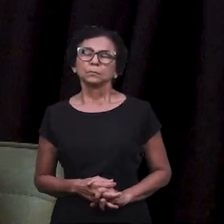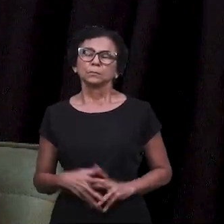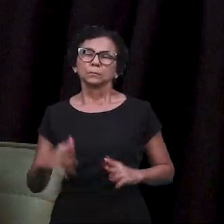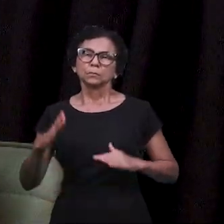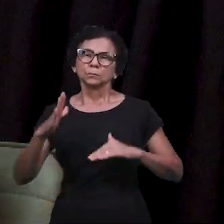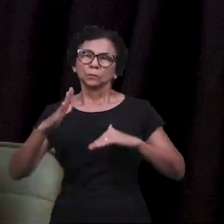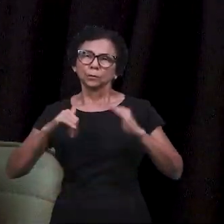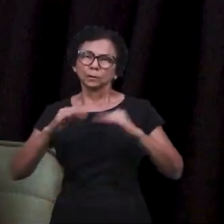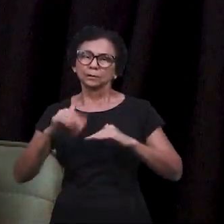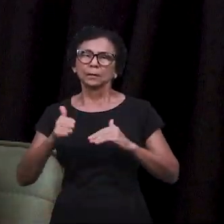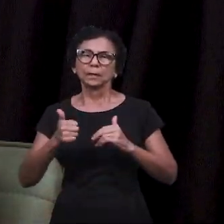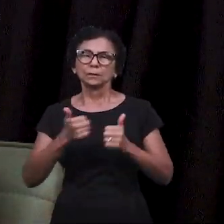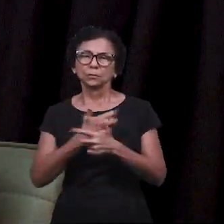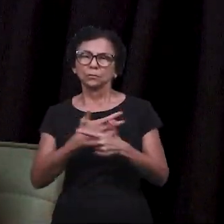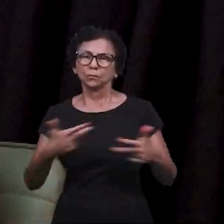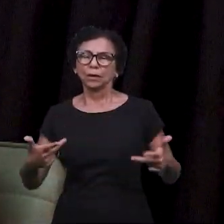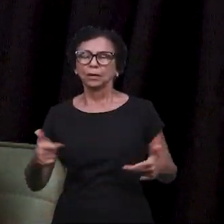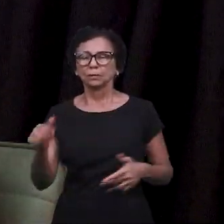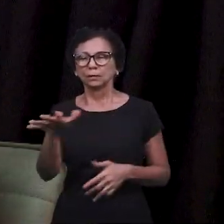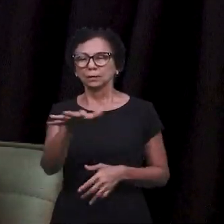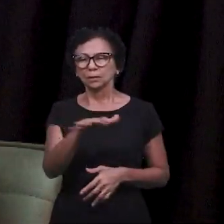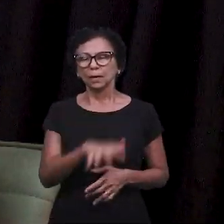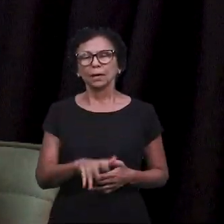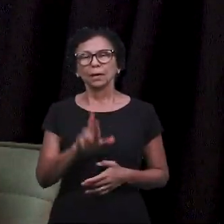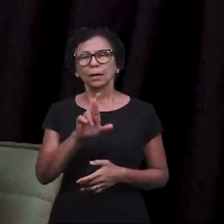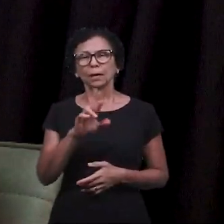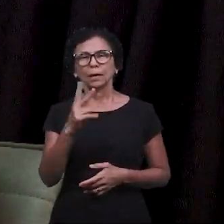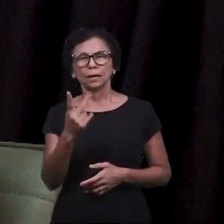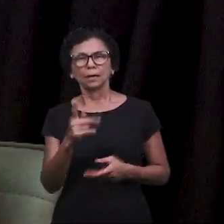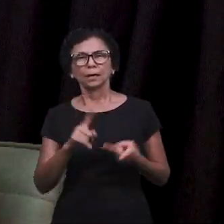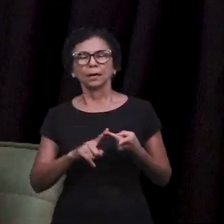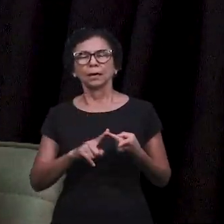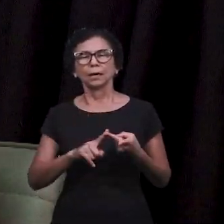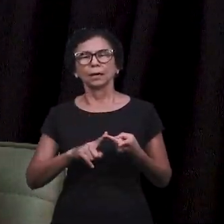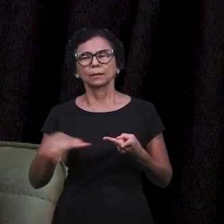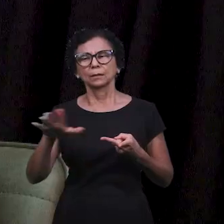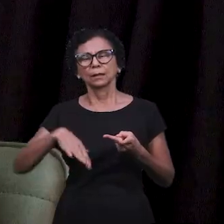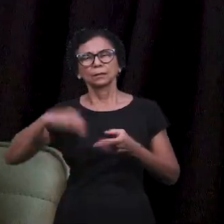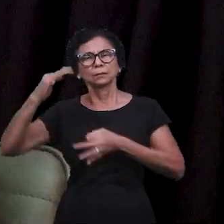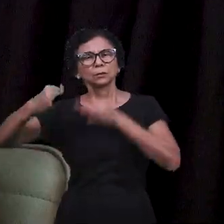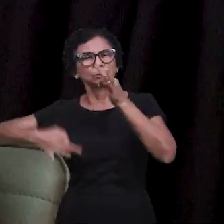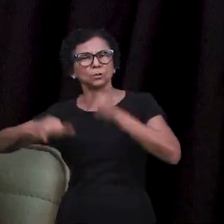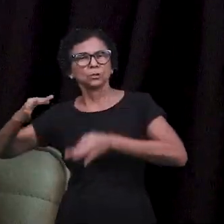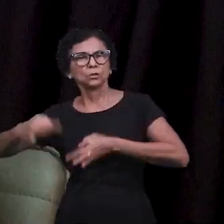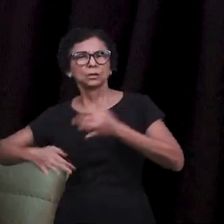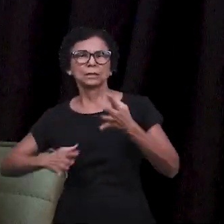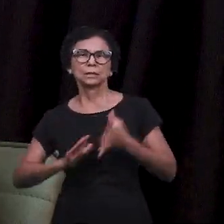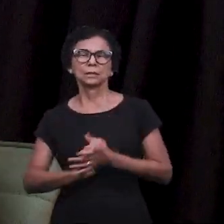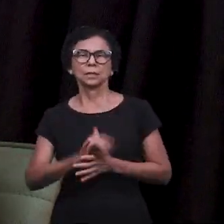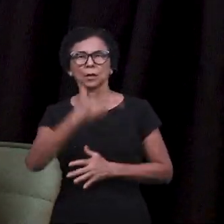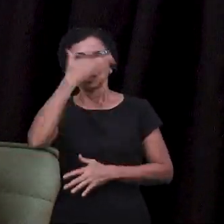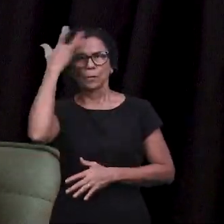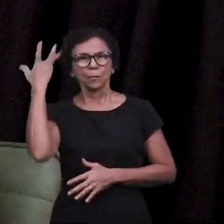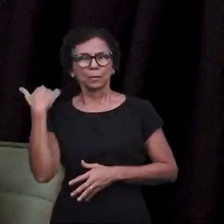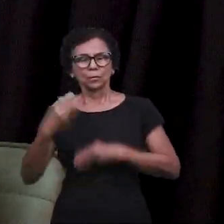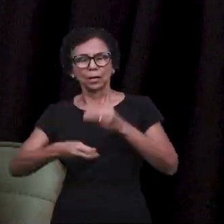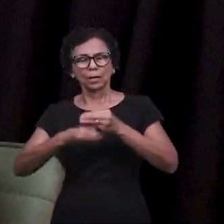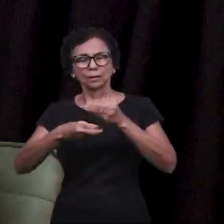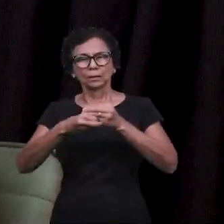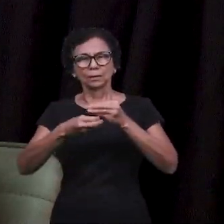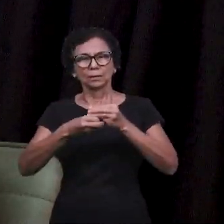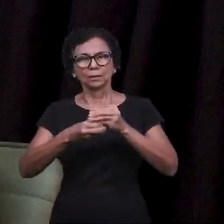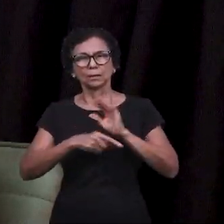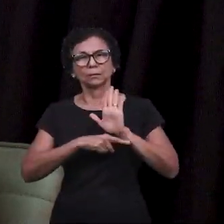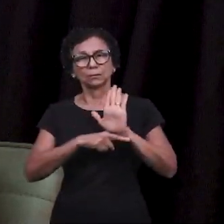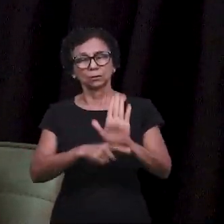diversas áreas, na área de compliance, no RH, no jurídico. Traga pessoas que possam agregar, que possam te auxiliar nesse